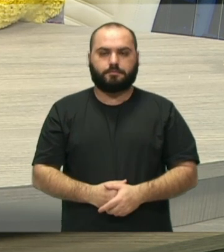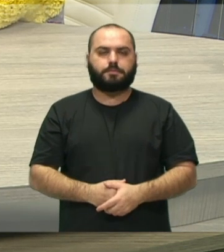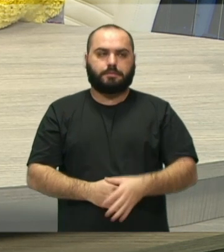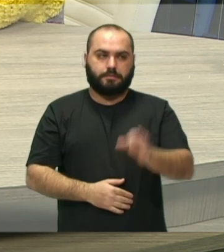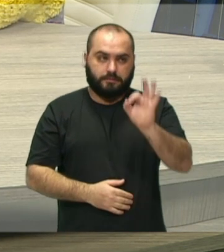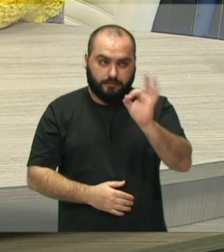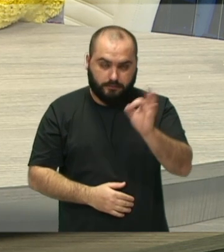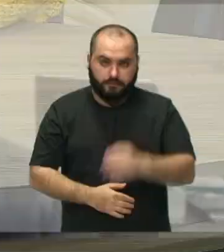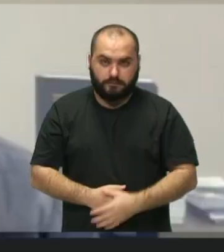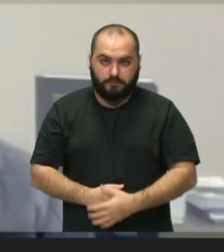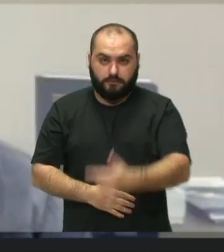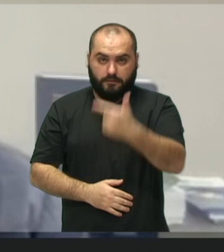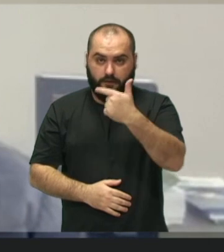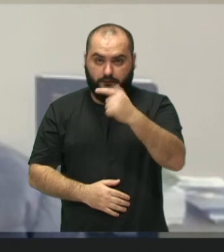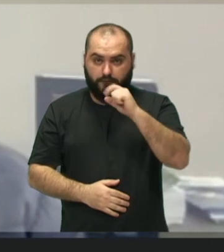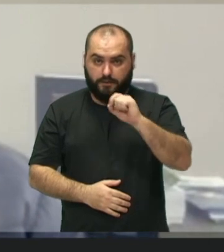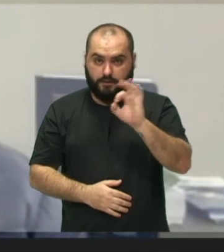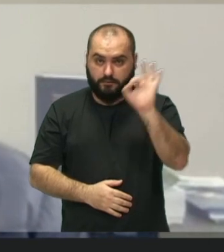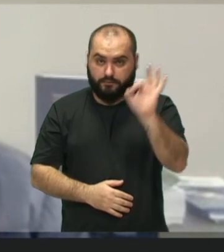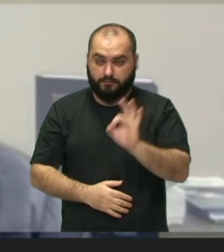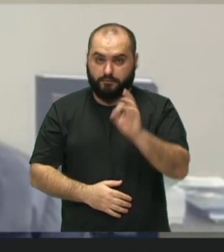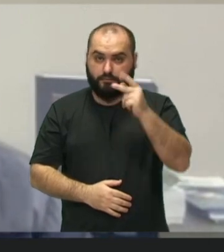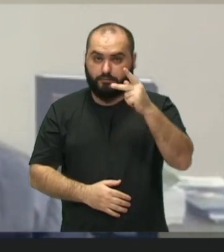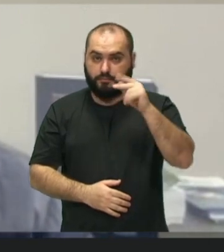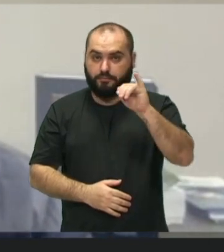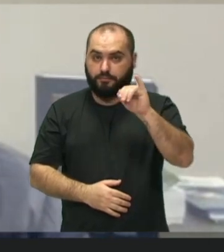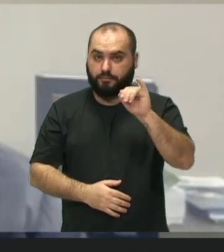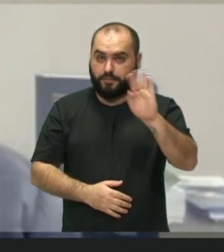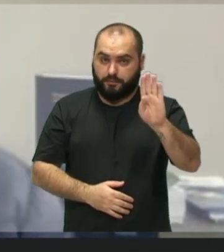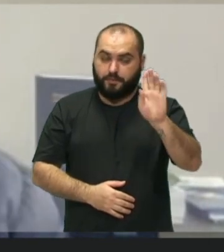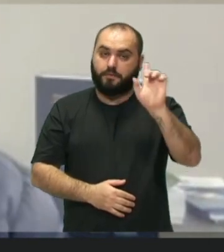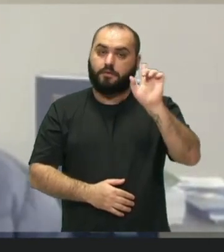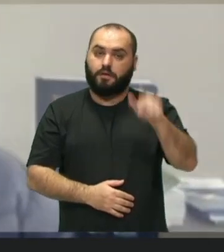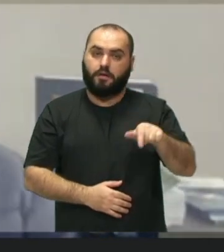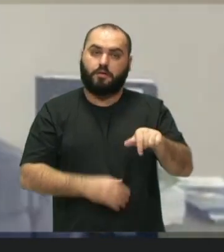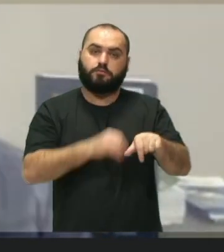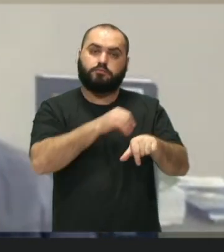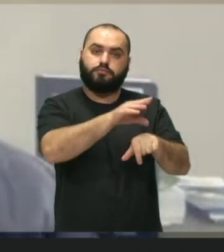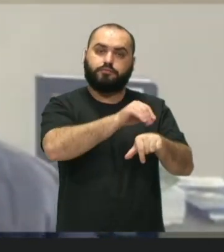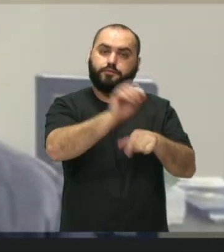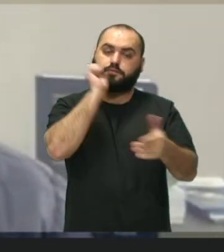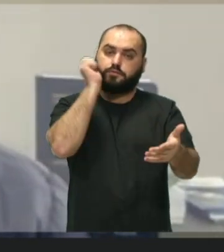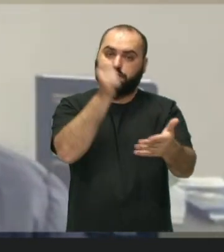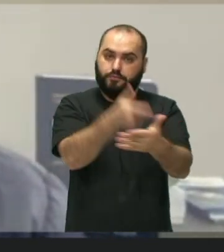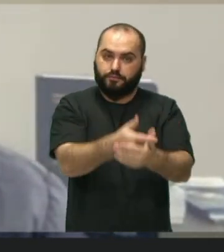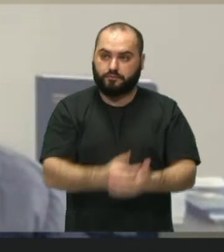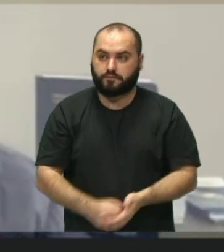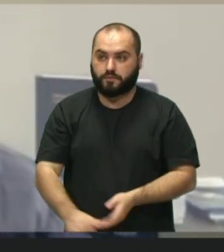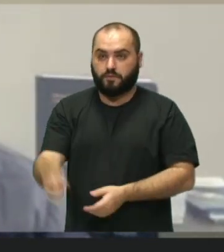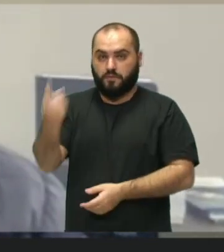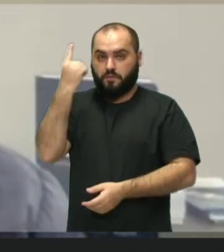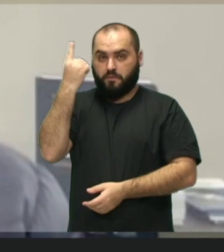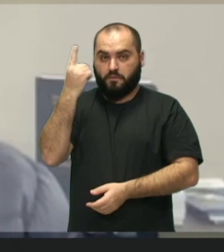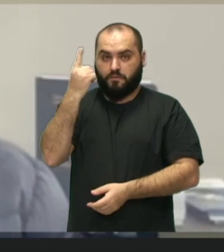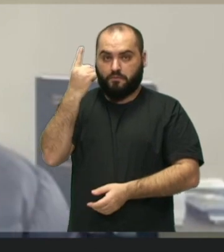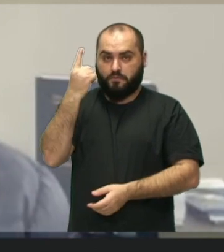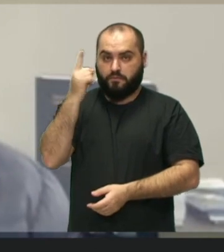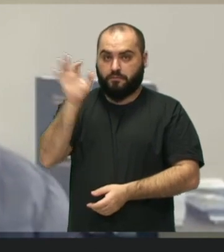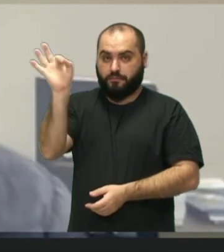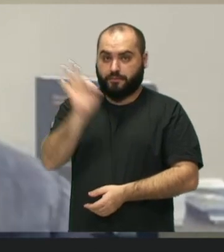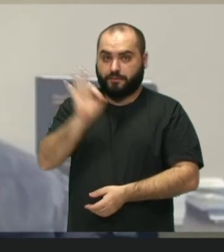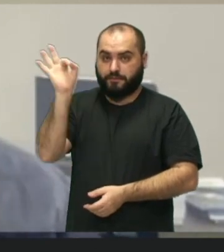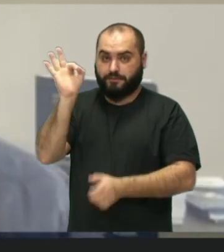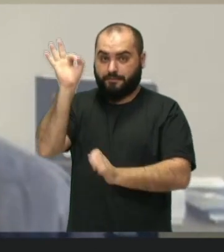Hoje, 20% do PIB é direcionado para as compras públicas. Menos de 1% das licitações, ou melhor, menos de 1%